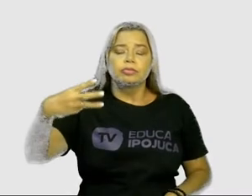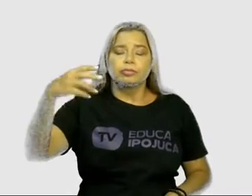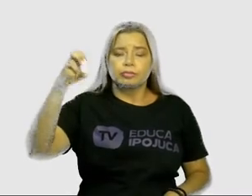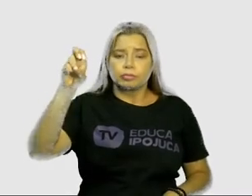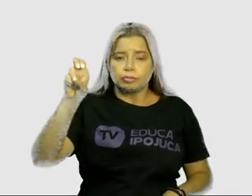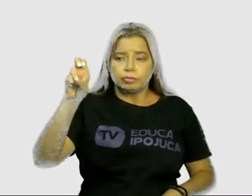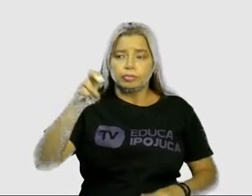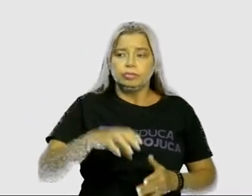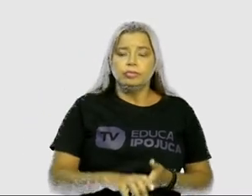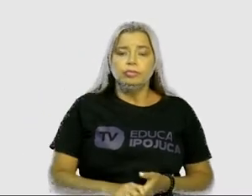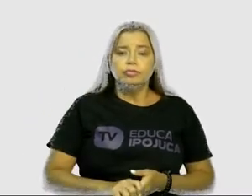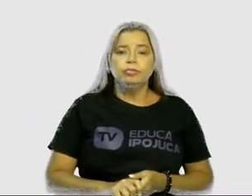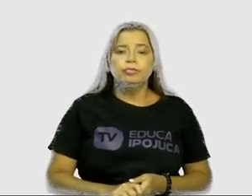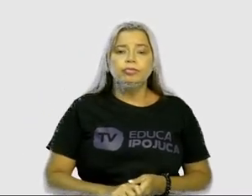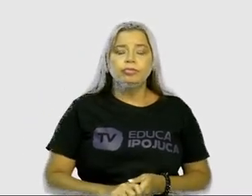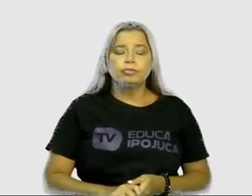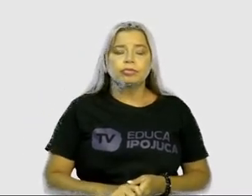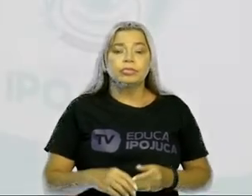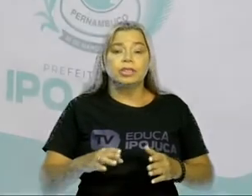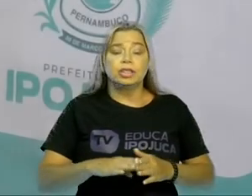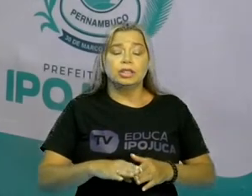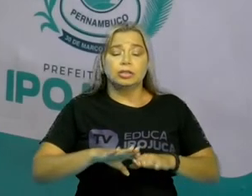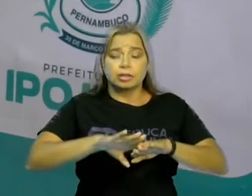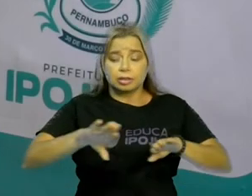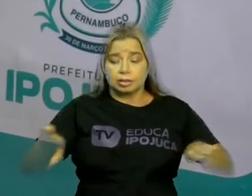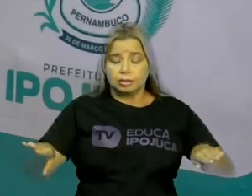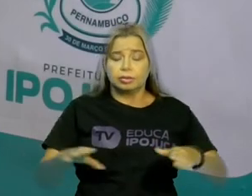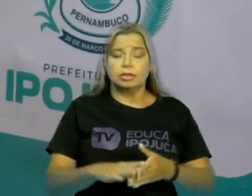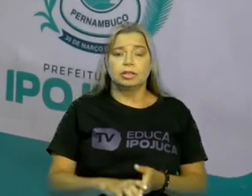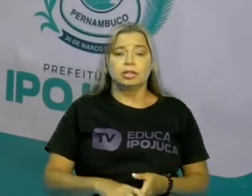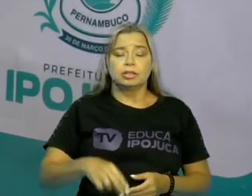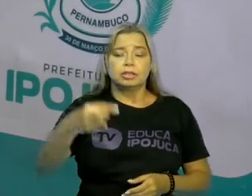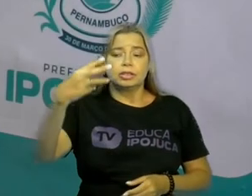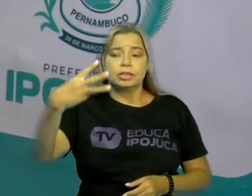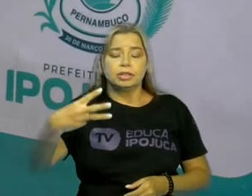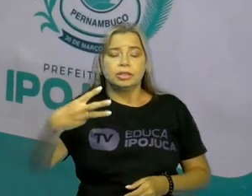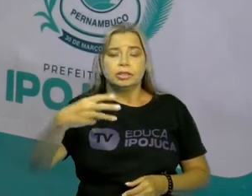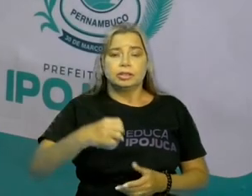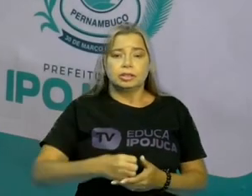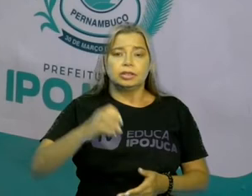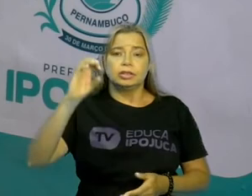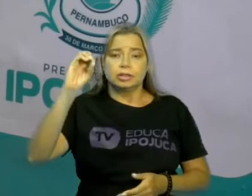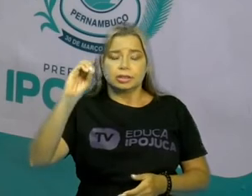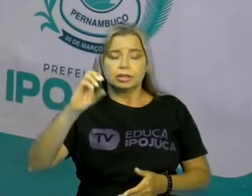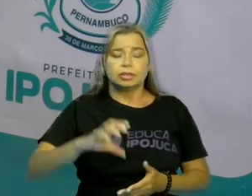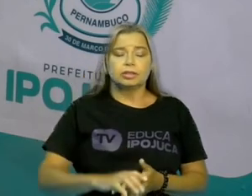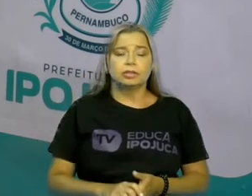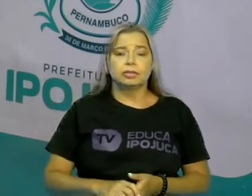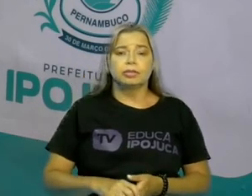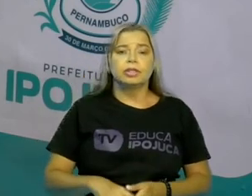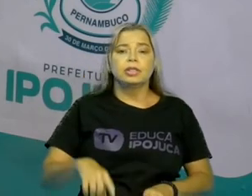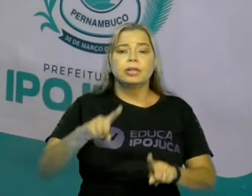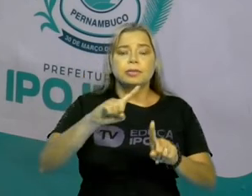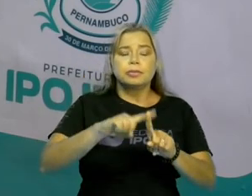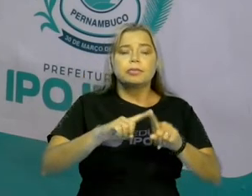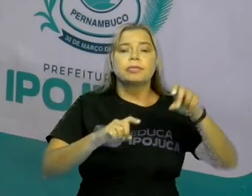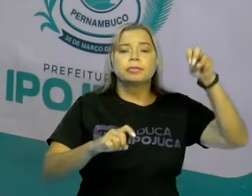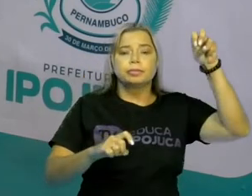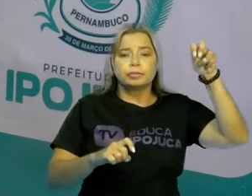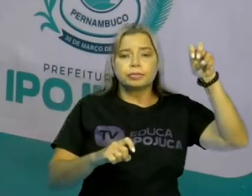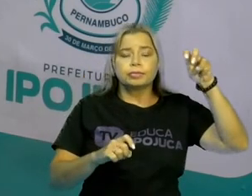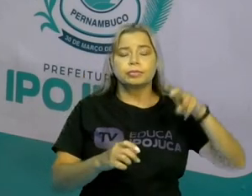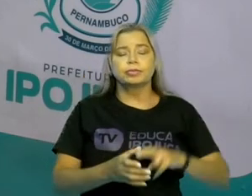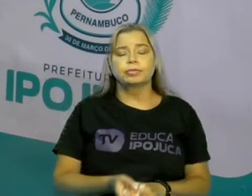nessa decomposição do 35, eu vou ter 3 dezenas, que é 30, e 5